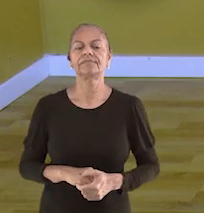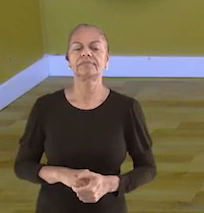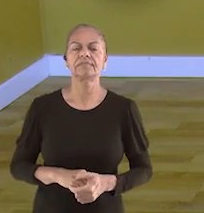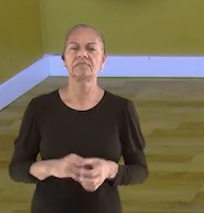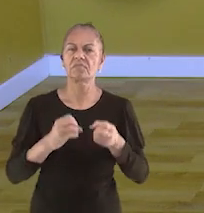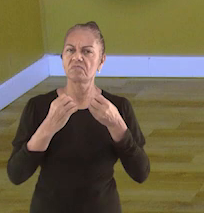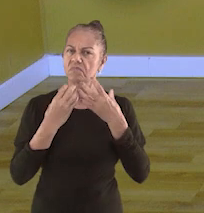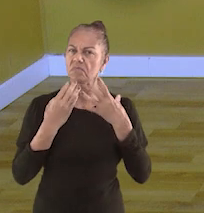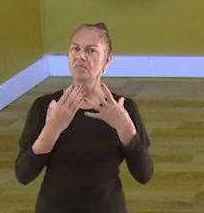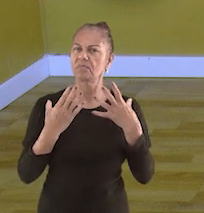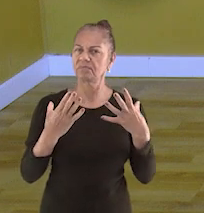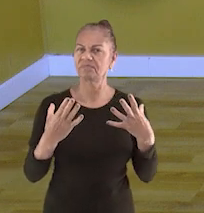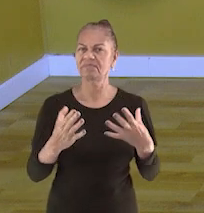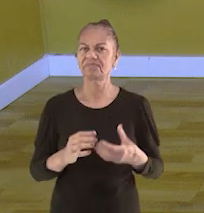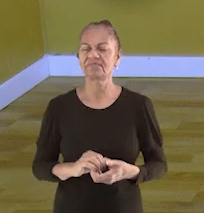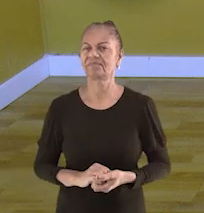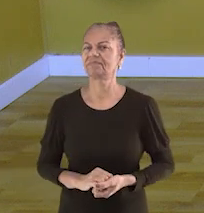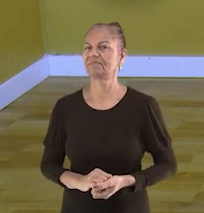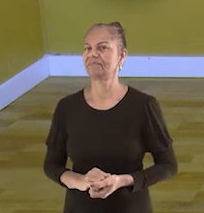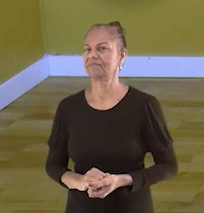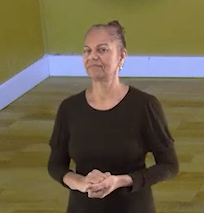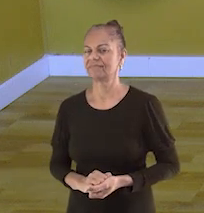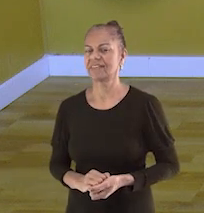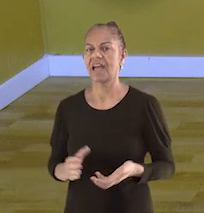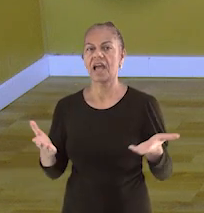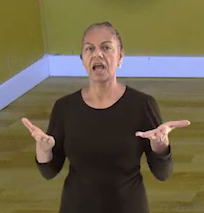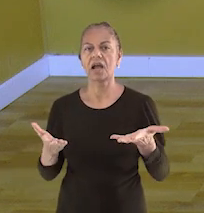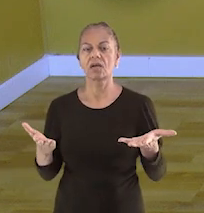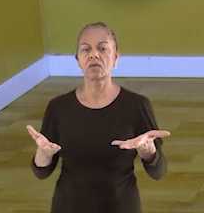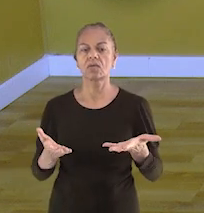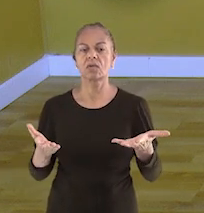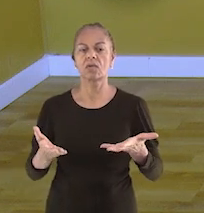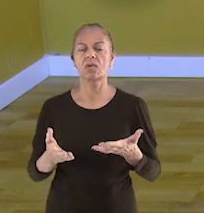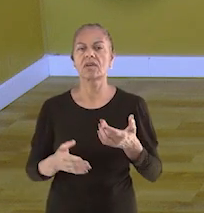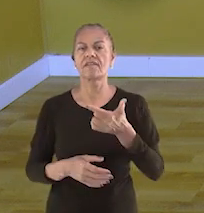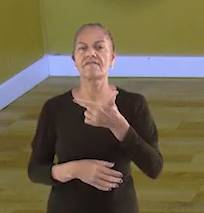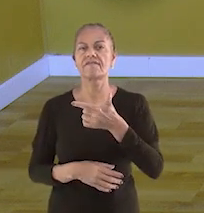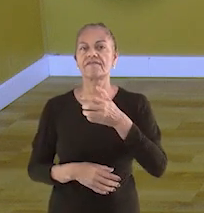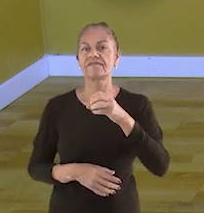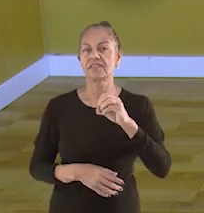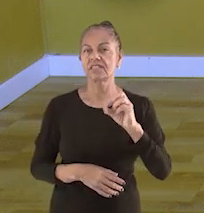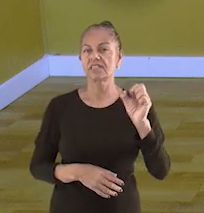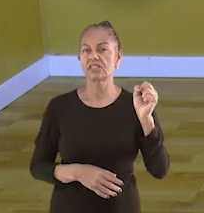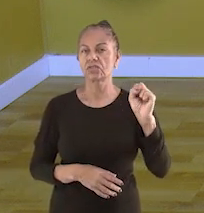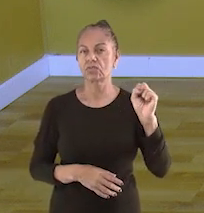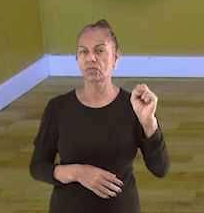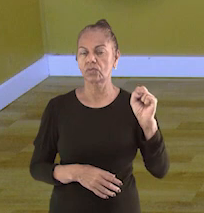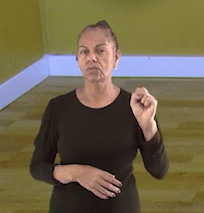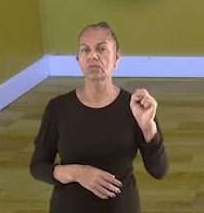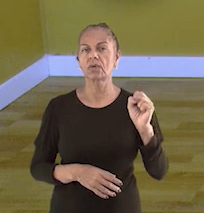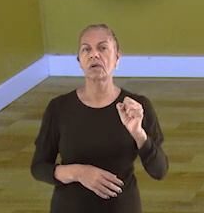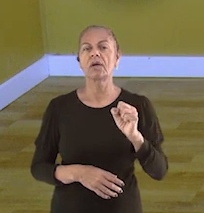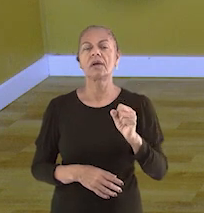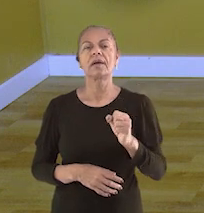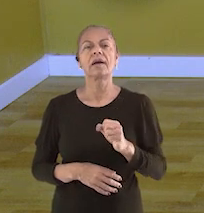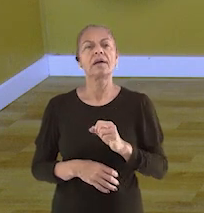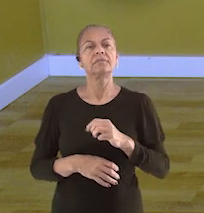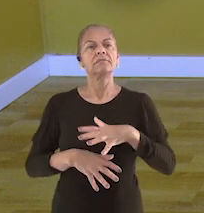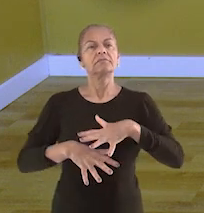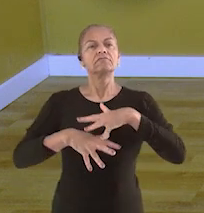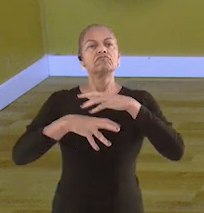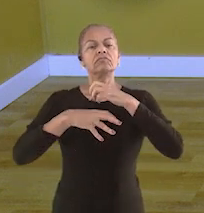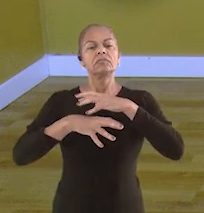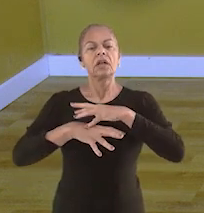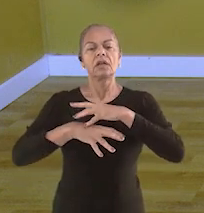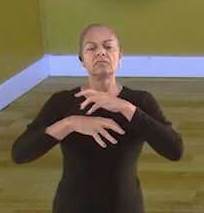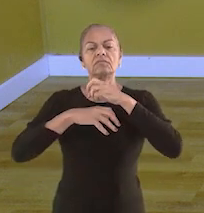Boa. Agora é hora de dar aquela respirada nos nossos 20 segundos, porque o último, e não menos importante, uma salva de